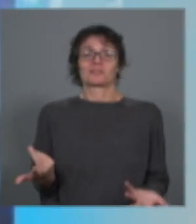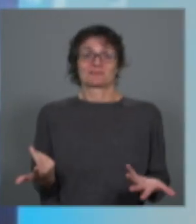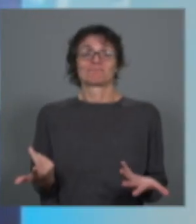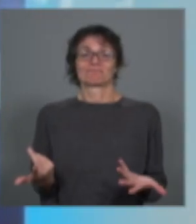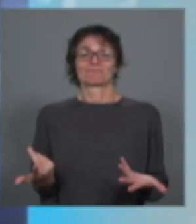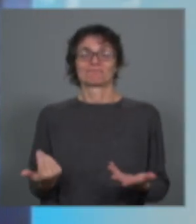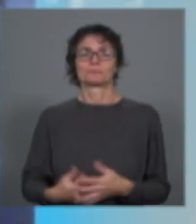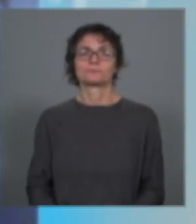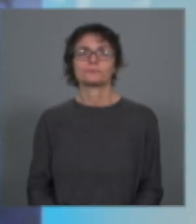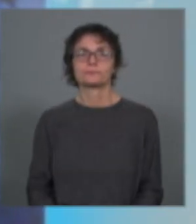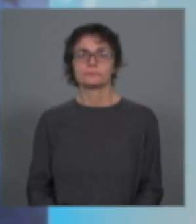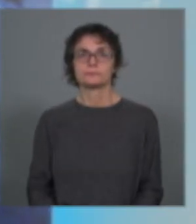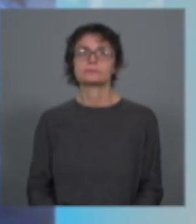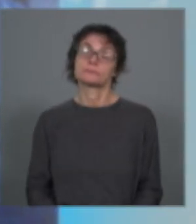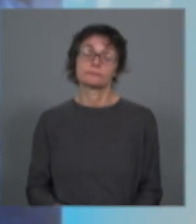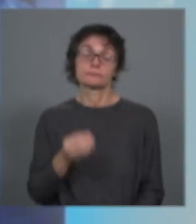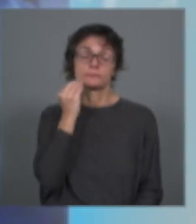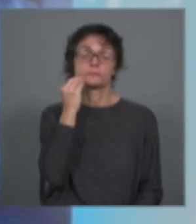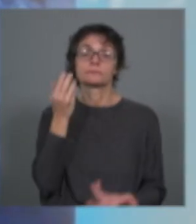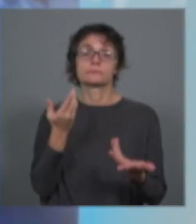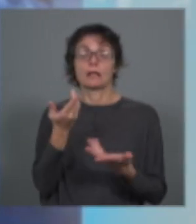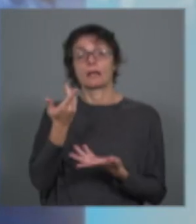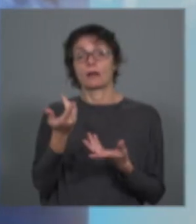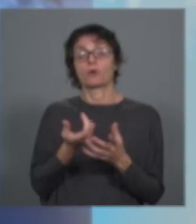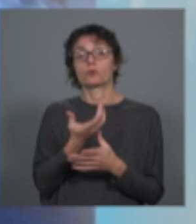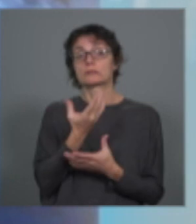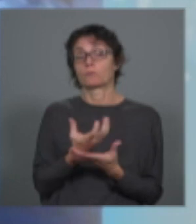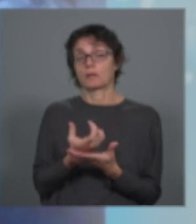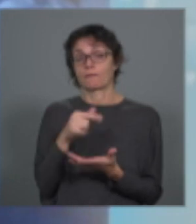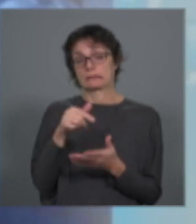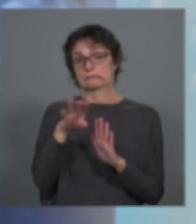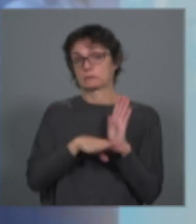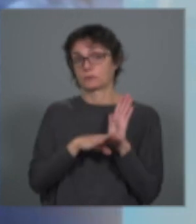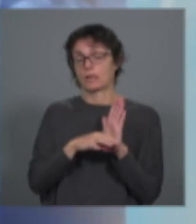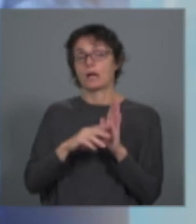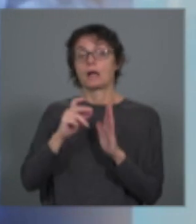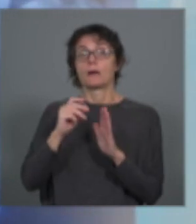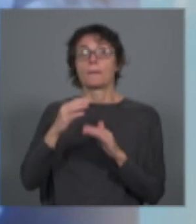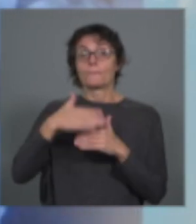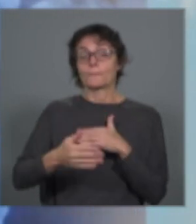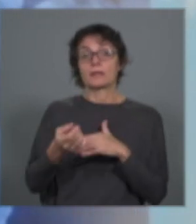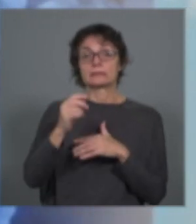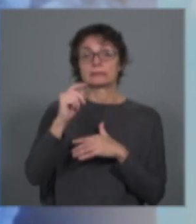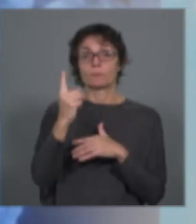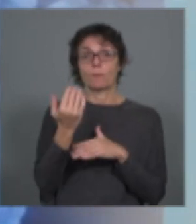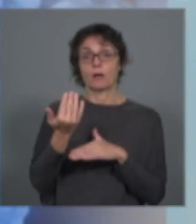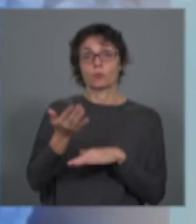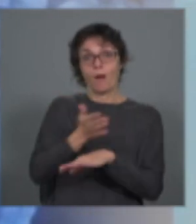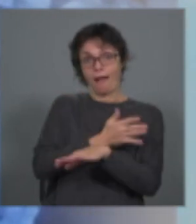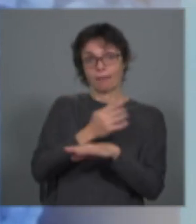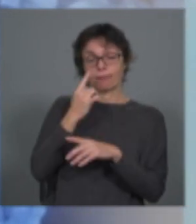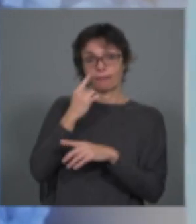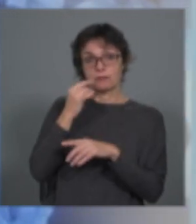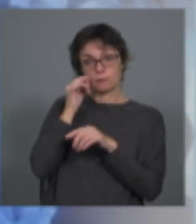fazemos gravando este programa umas semanas antes de ser emitido, nomeadamente desse debate europeu que está em curso,